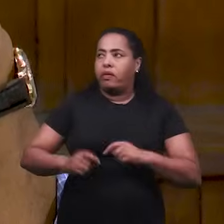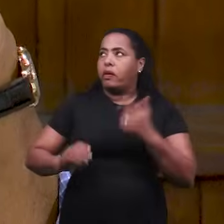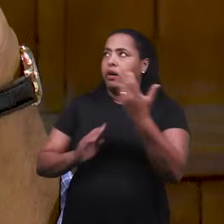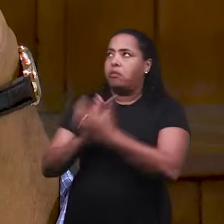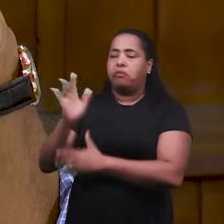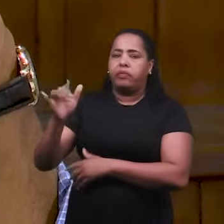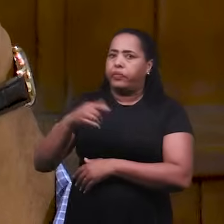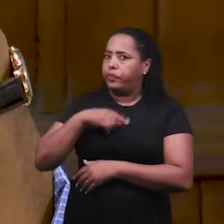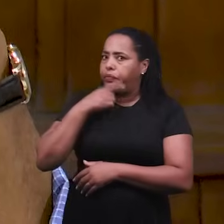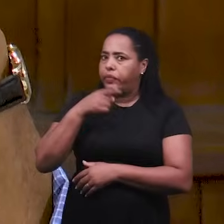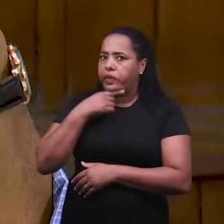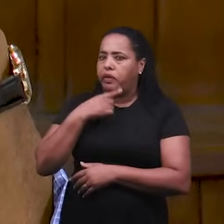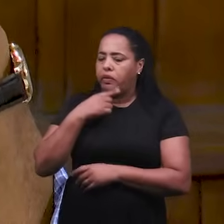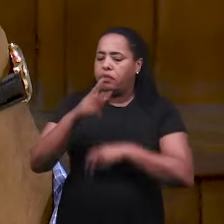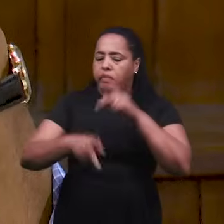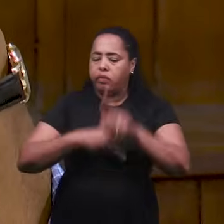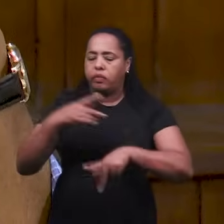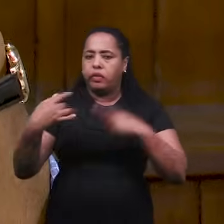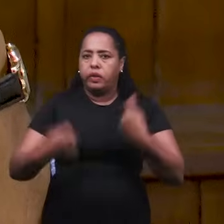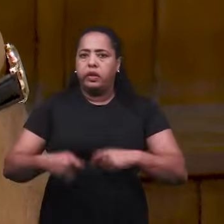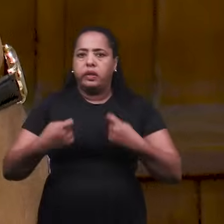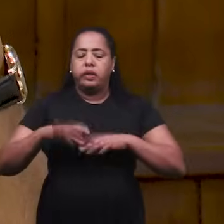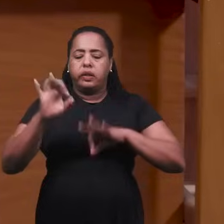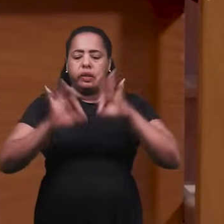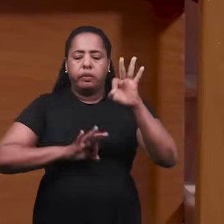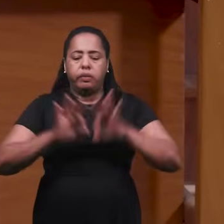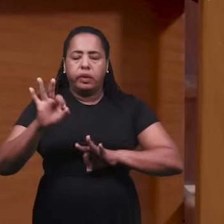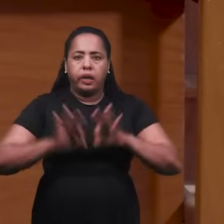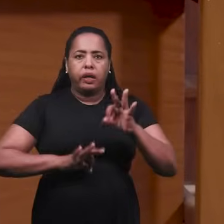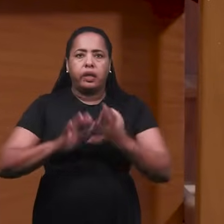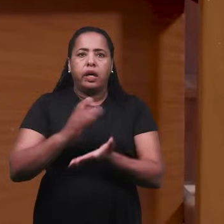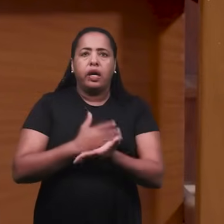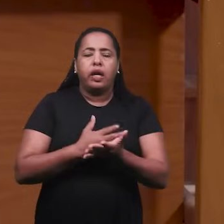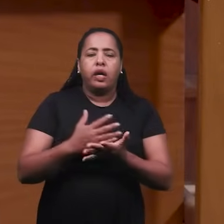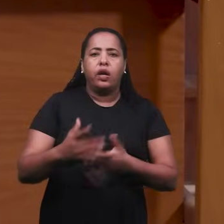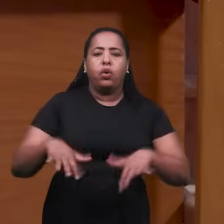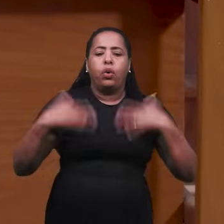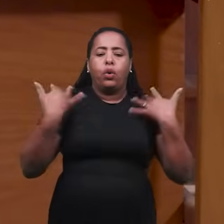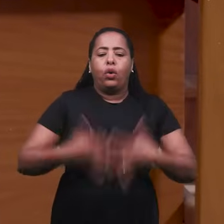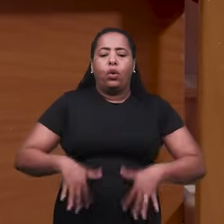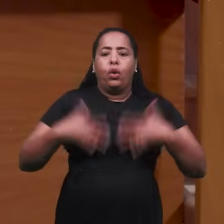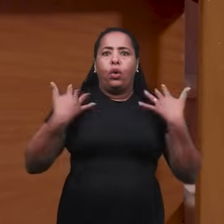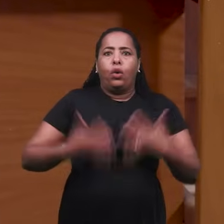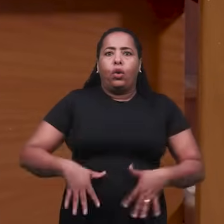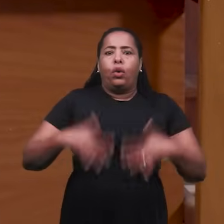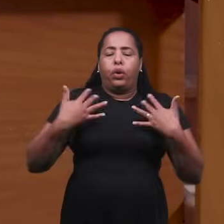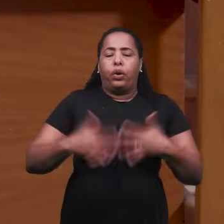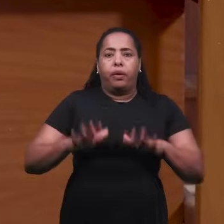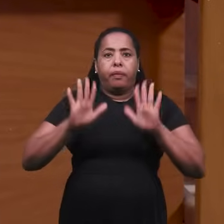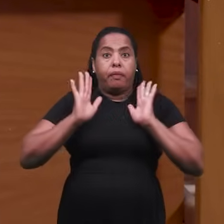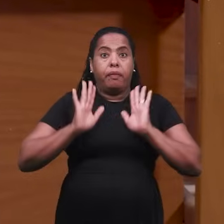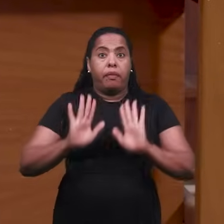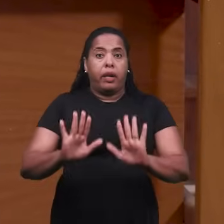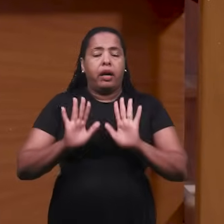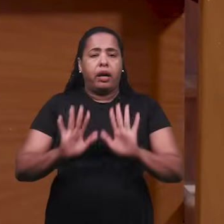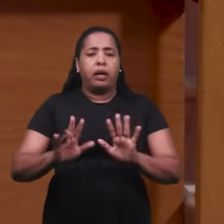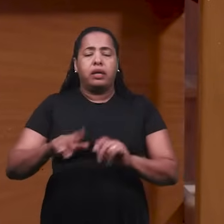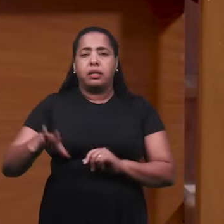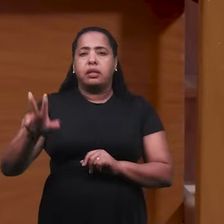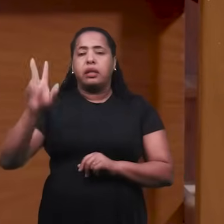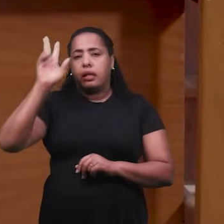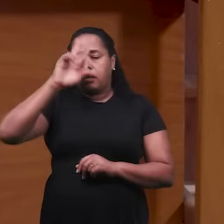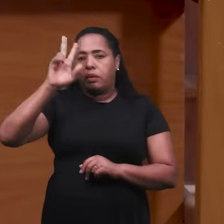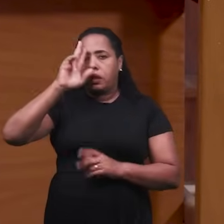preparada para isso, e aí começa a grande aflição que nós vamos falar depois aqui. Mas lembrando que isso aí